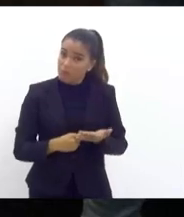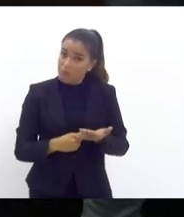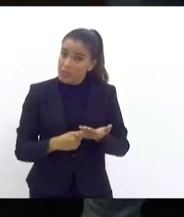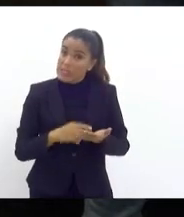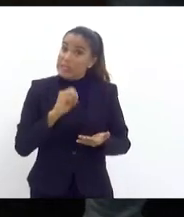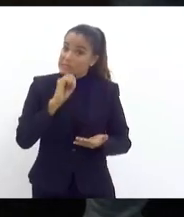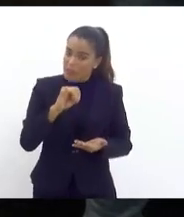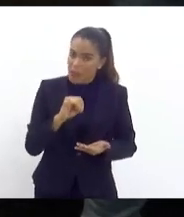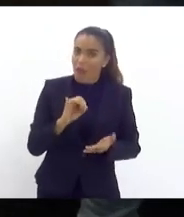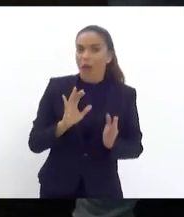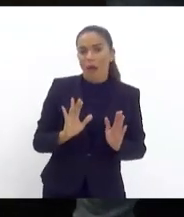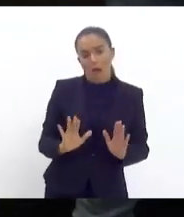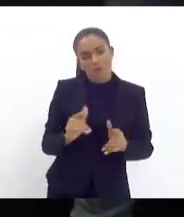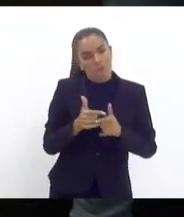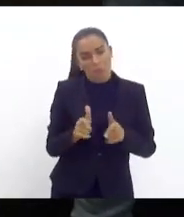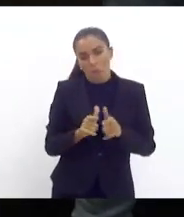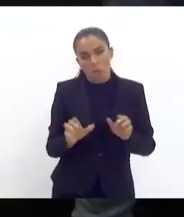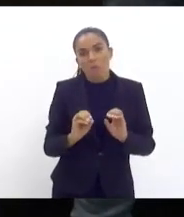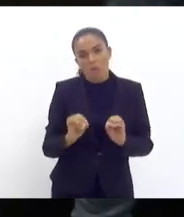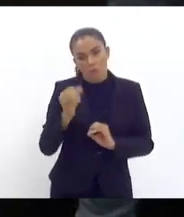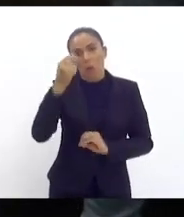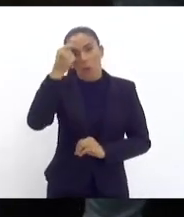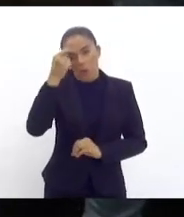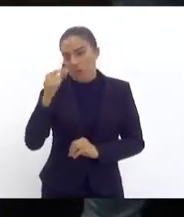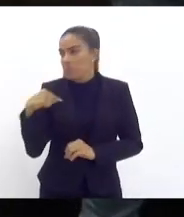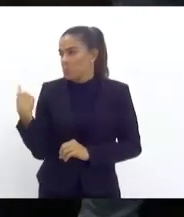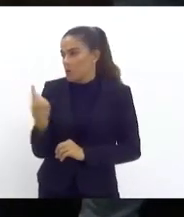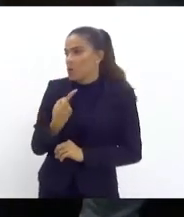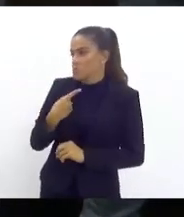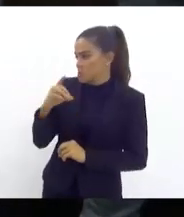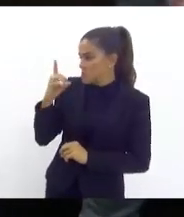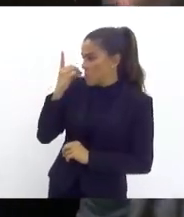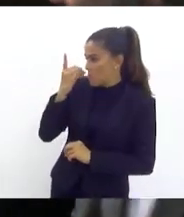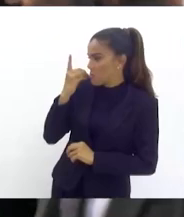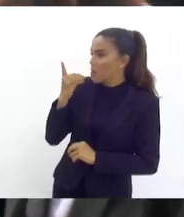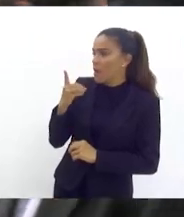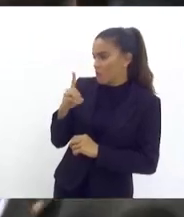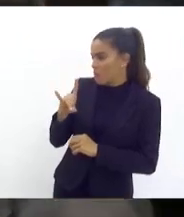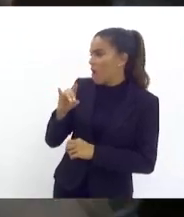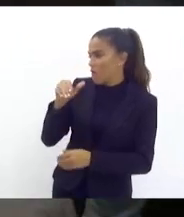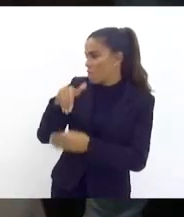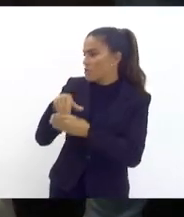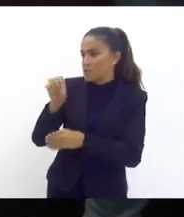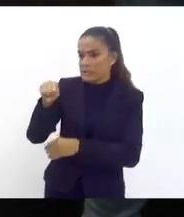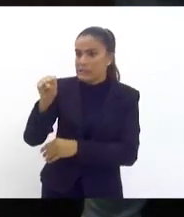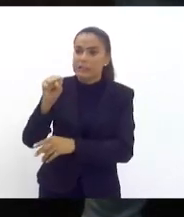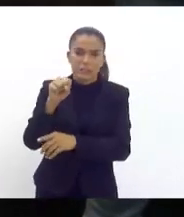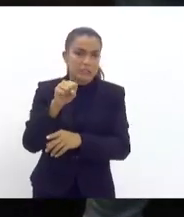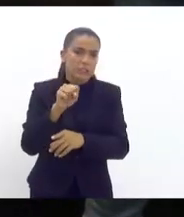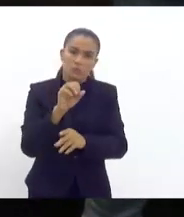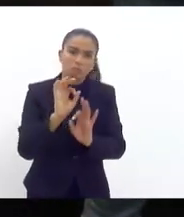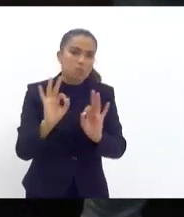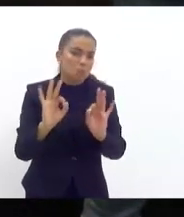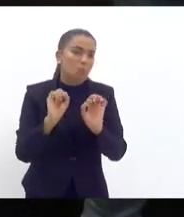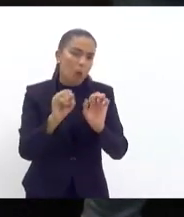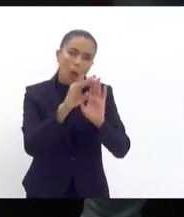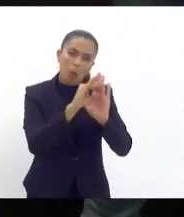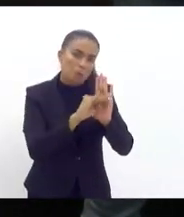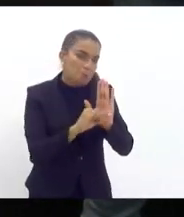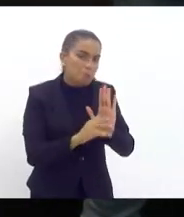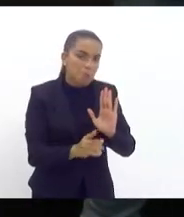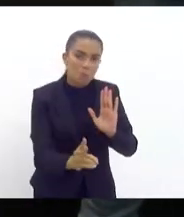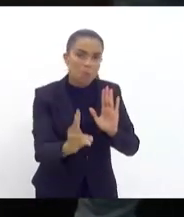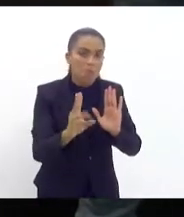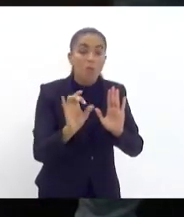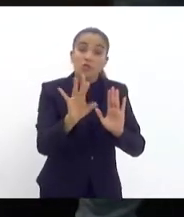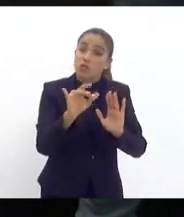nesses termos, não há problema nenhum, eu tenho consciência que todos os deputados aqui votarão pelo sim, passará a indicação, não tem problema, pode fazer a pauta. Então, é